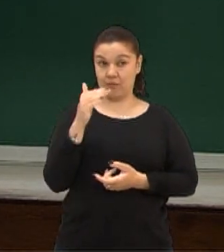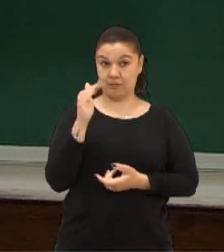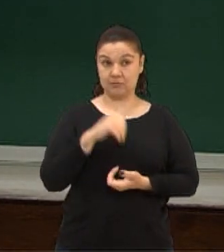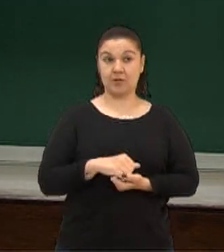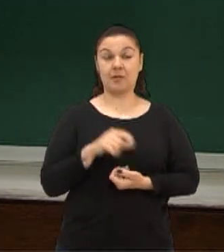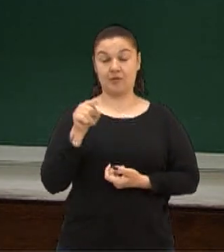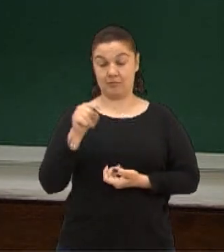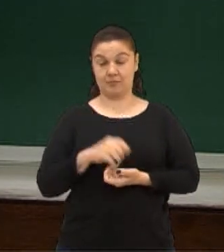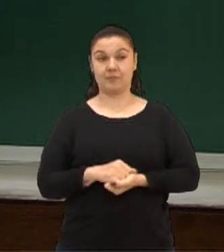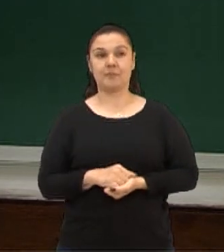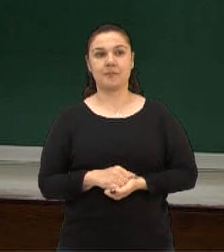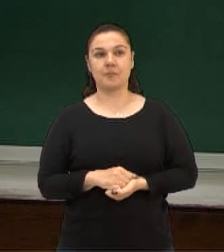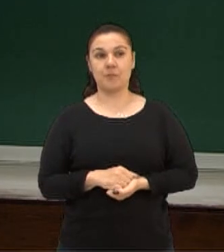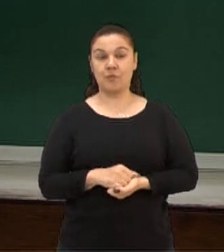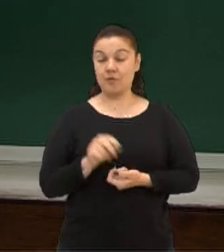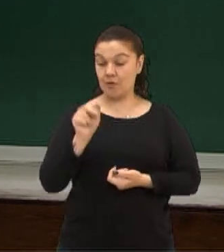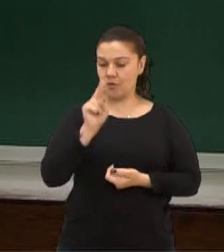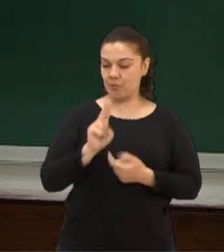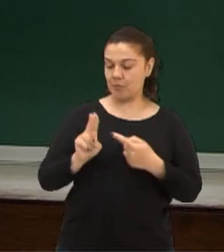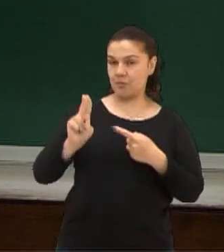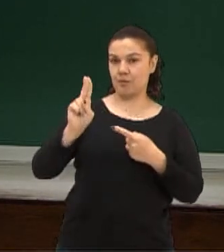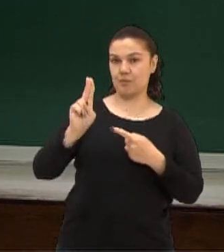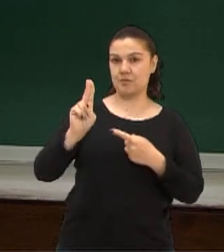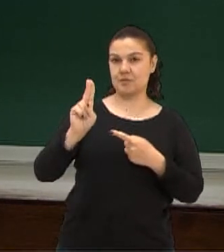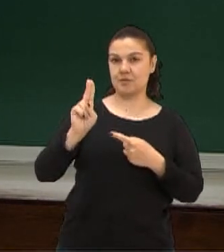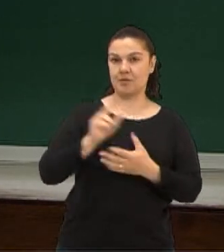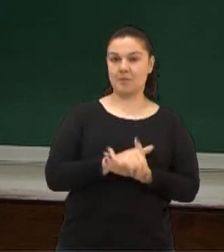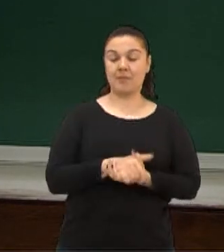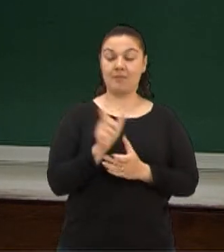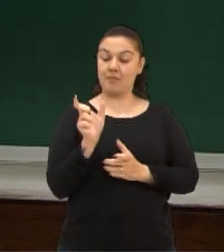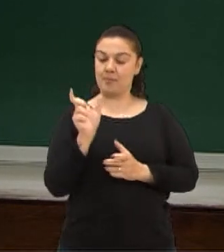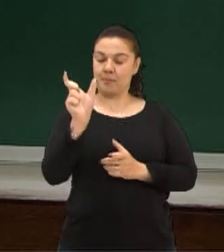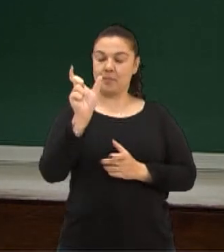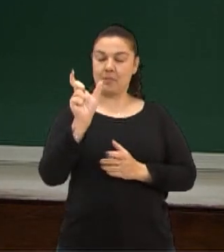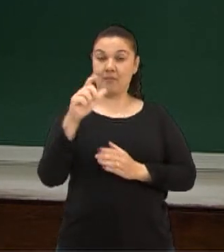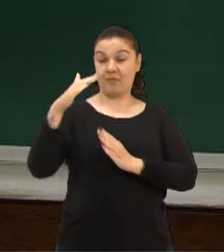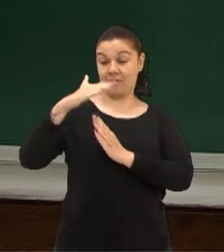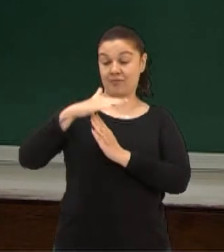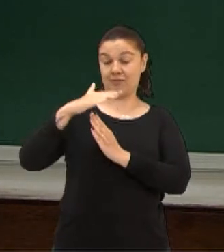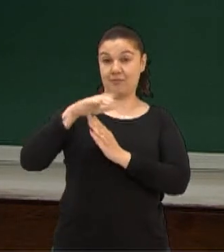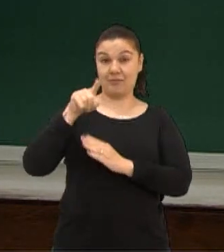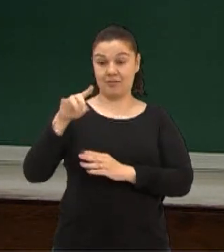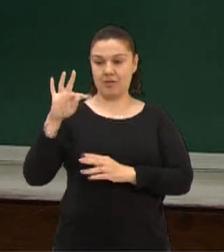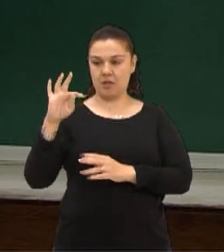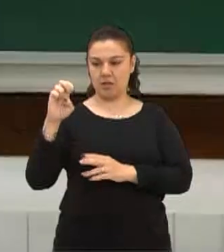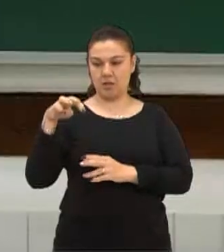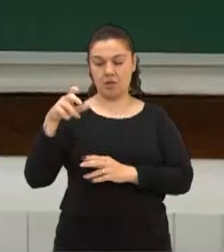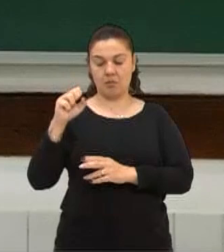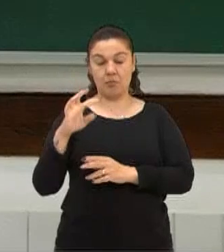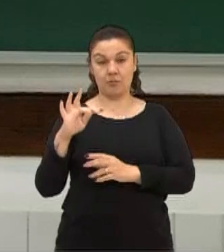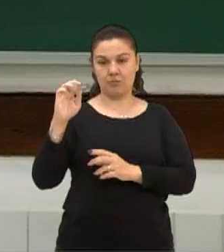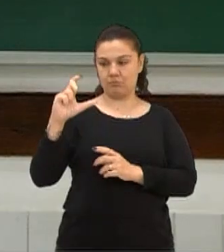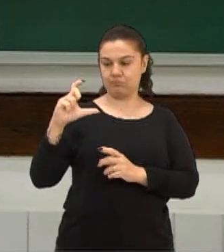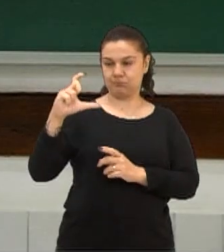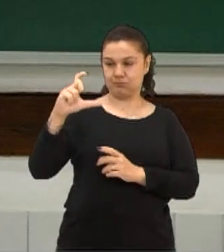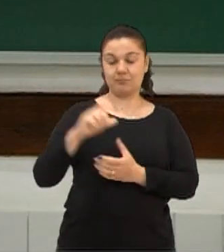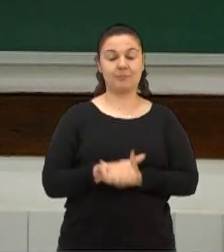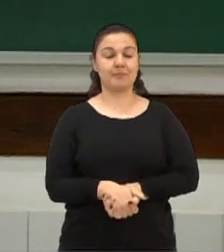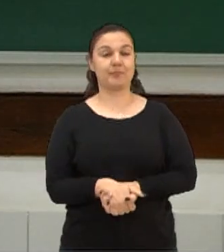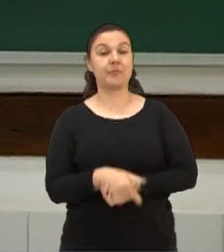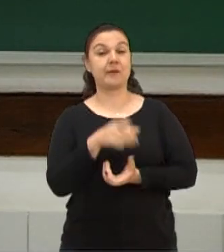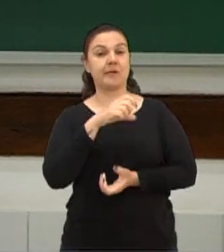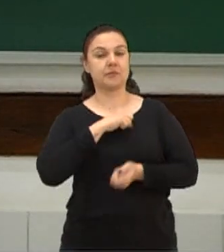só, trago de novo aqui, o autor, ele traz o quê? Ele traz a palavra tempo escrito com letra maiúscula. Então, ele dá